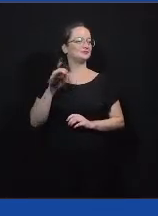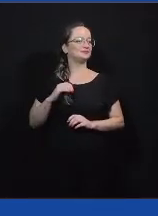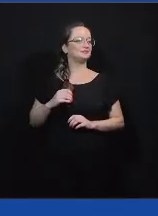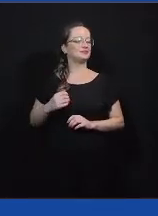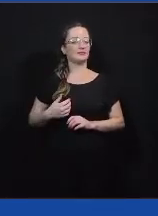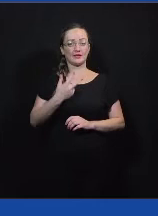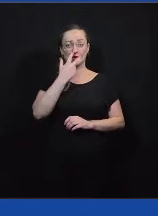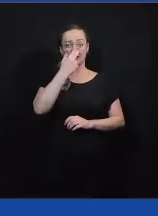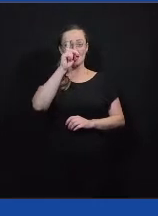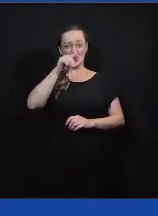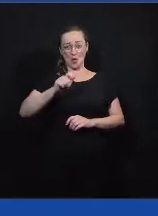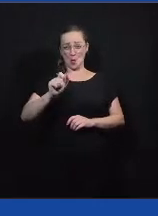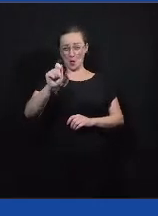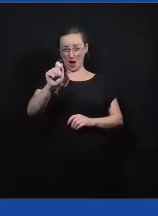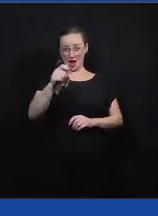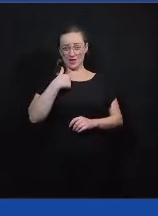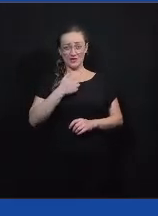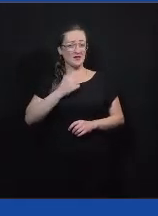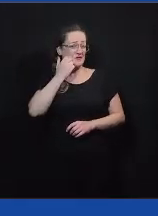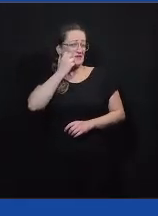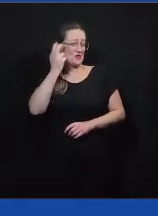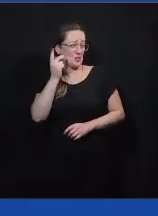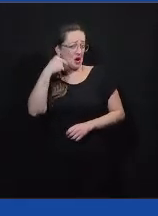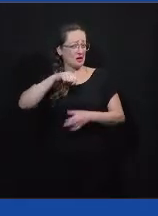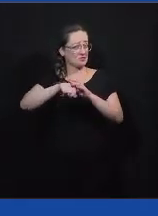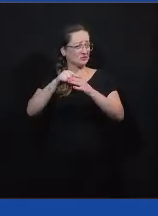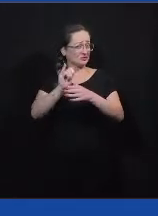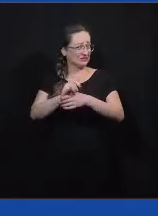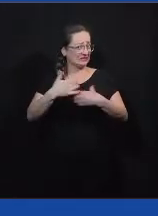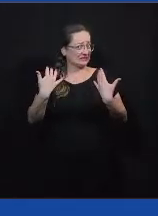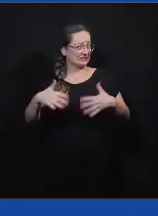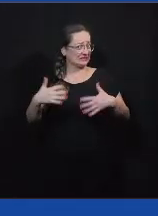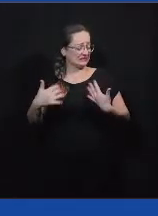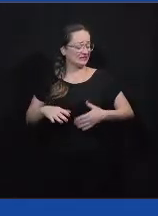uai a gente vai passar vergonha no YouTube lá ir